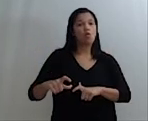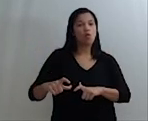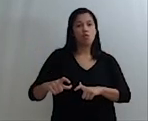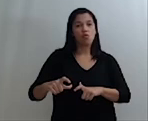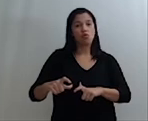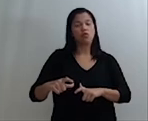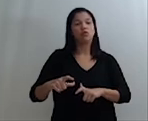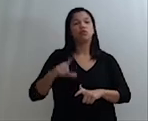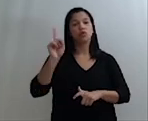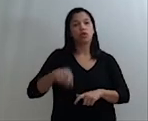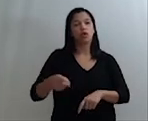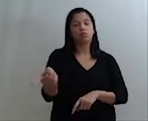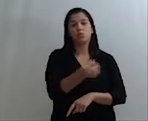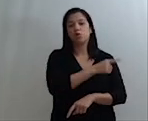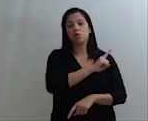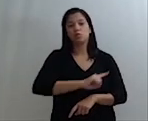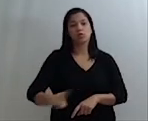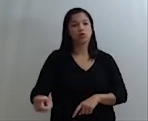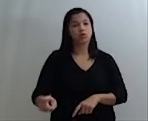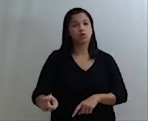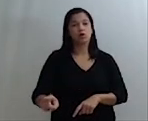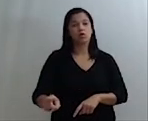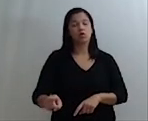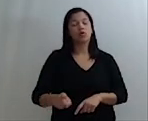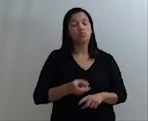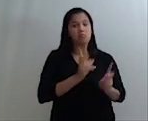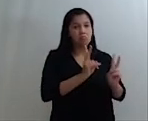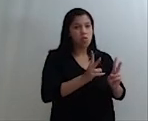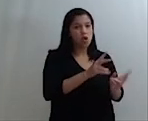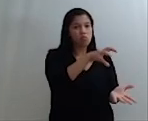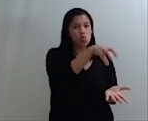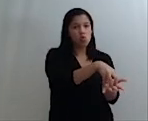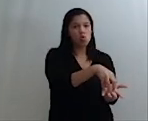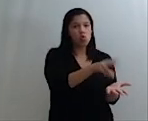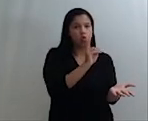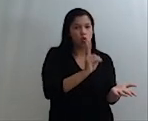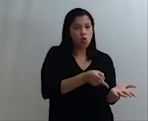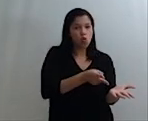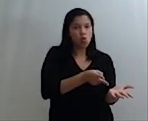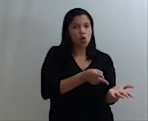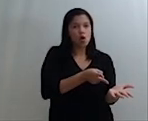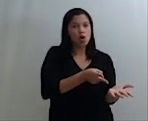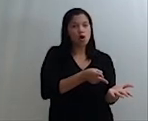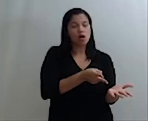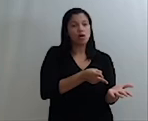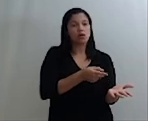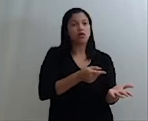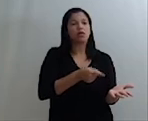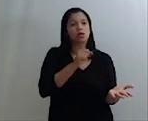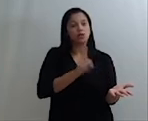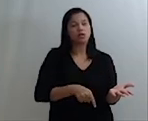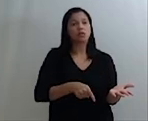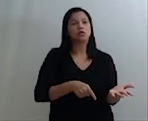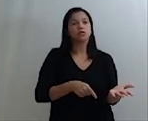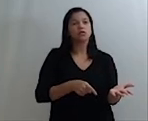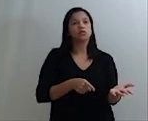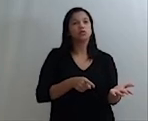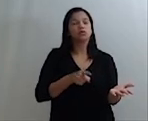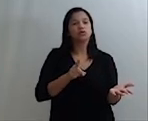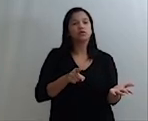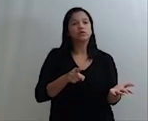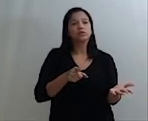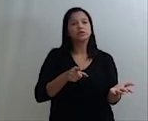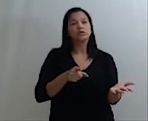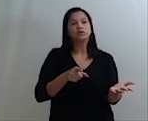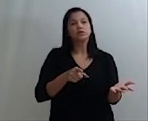proibição de se ausentar da sede do juízo processante por contal cautelar não contribui para a inibição da prática de delitos dos